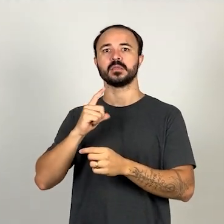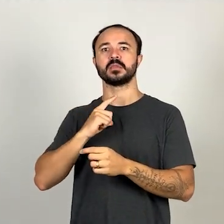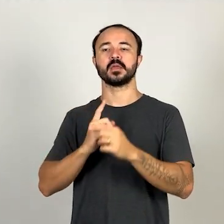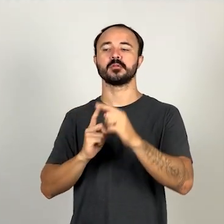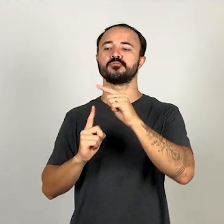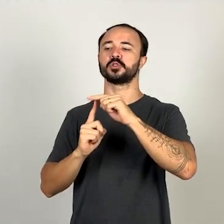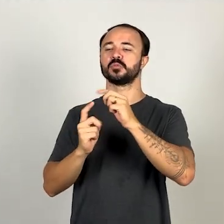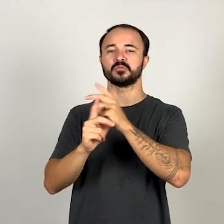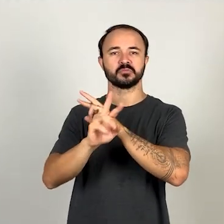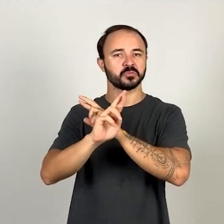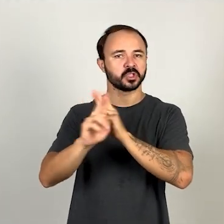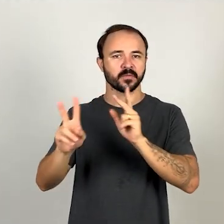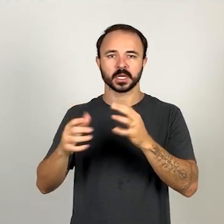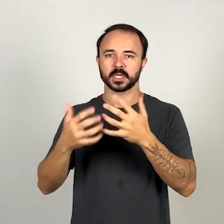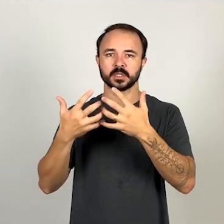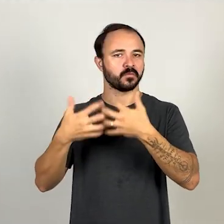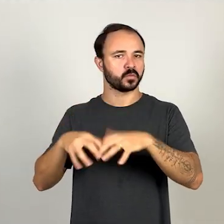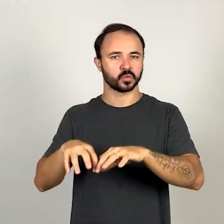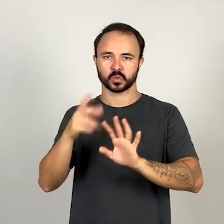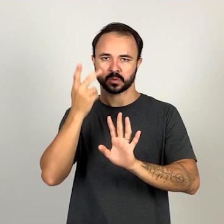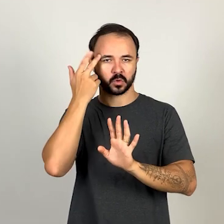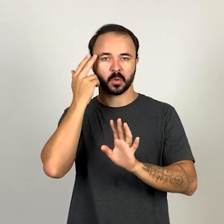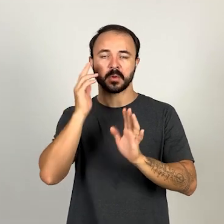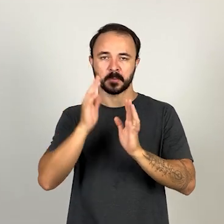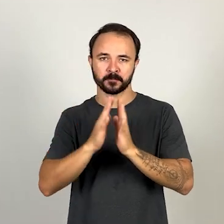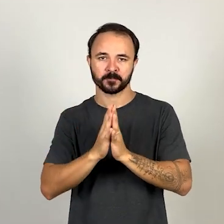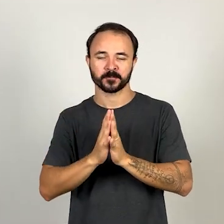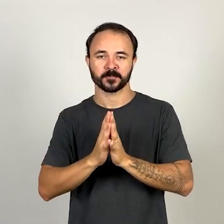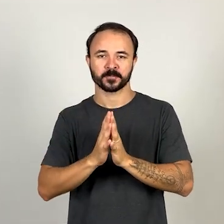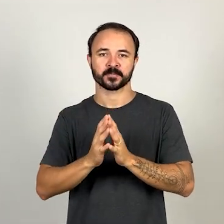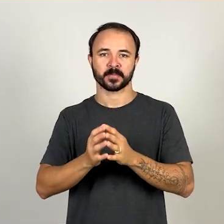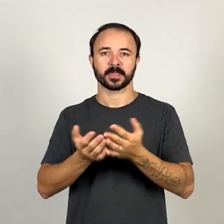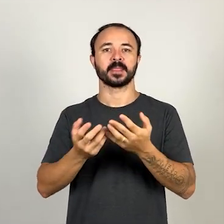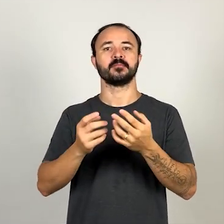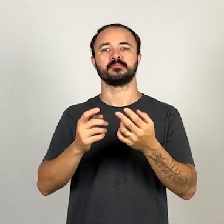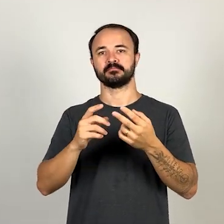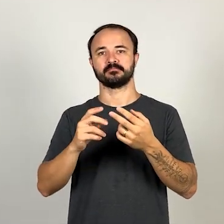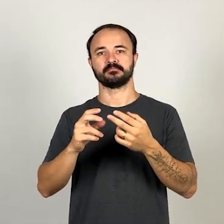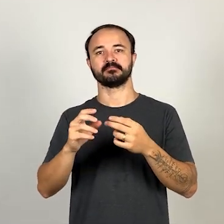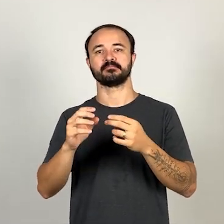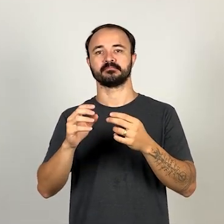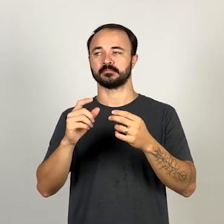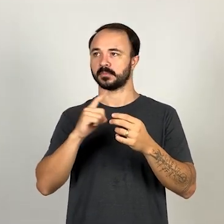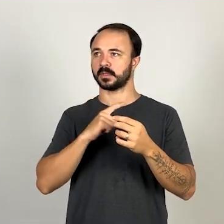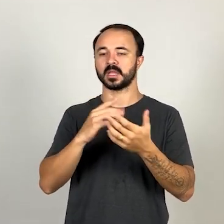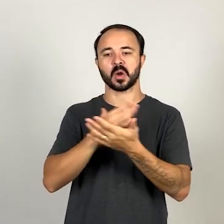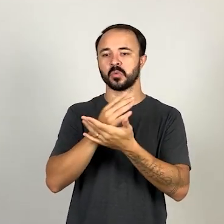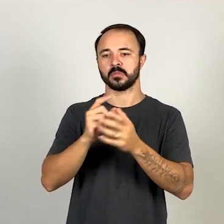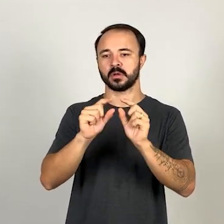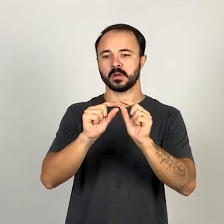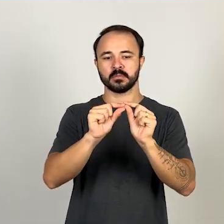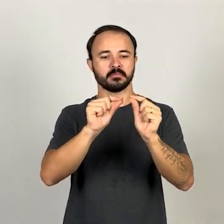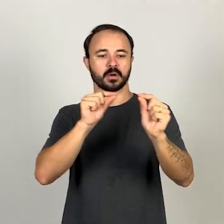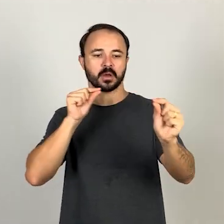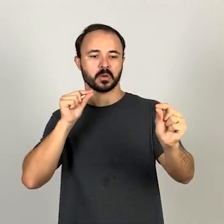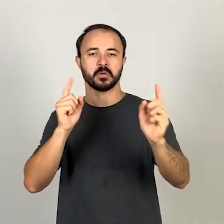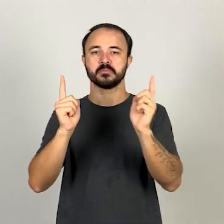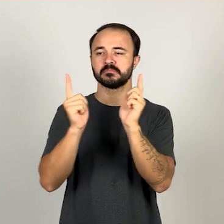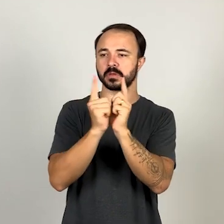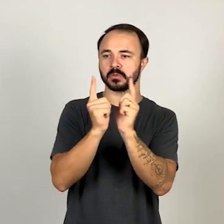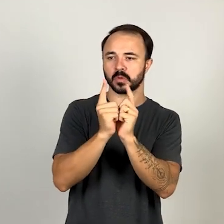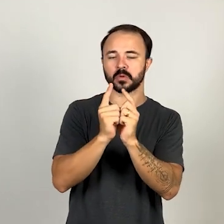cumprir a função de levar essas cargas para algum tipo de equipamento. Nós temos alguns condutores mais